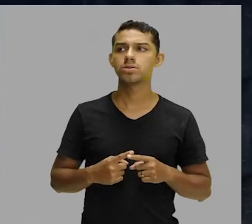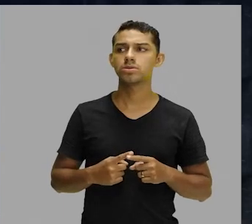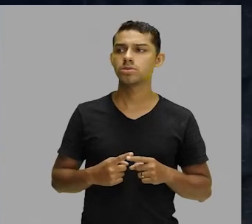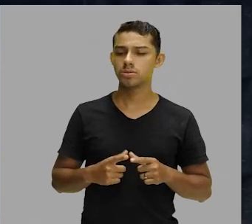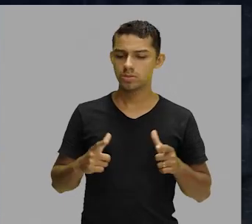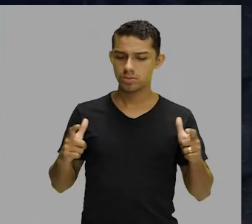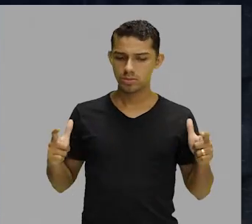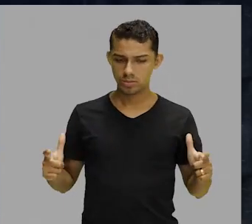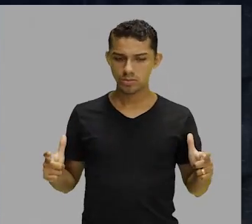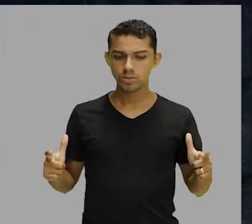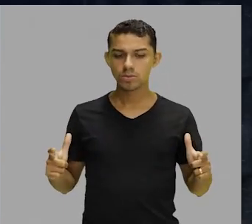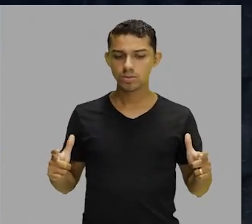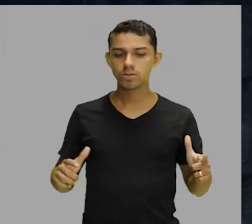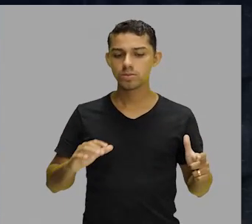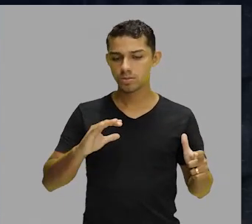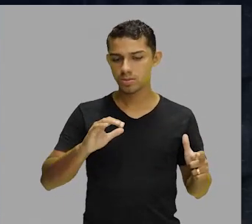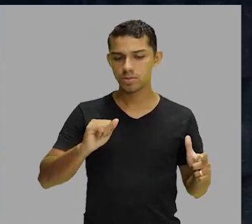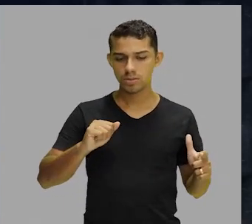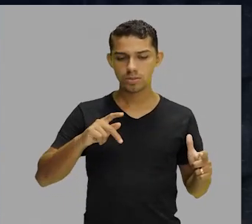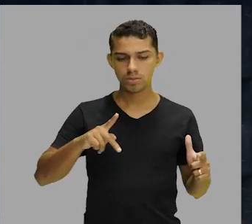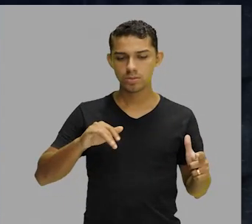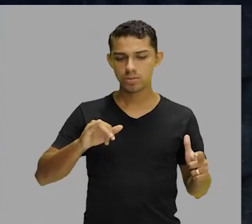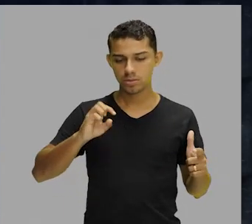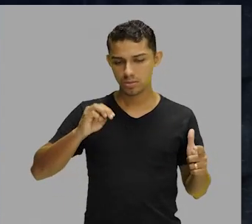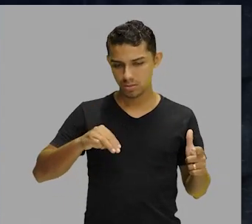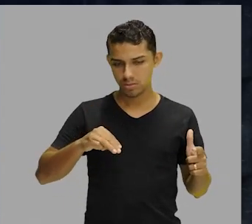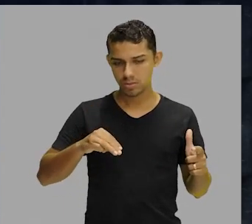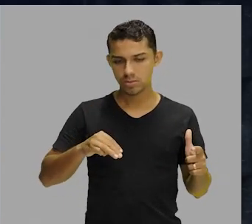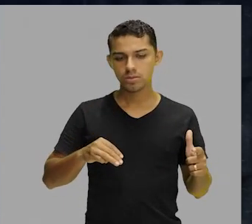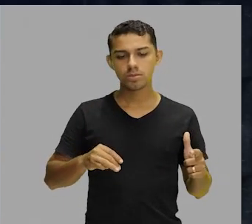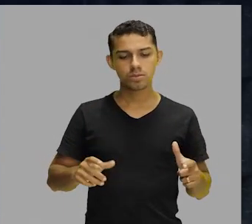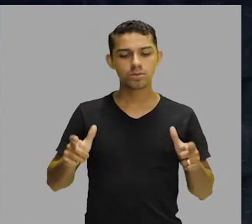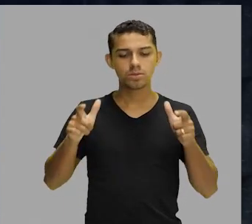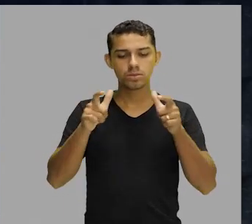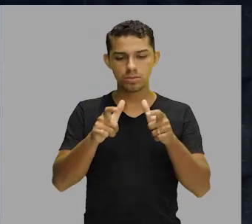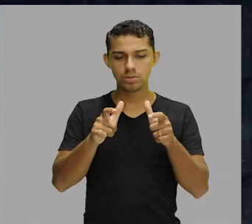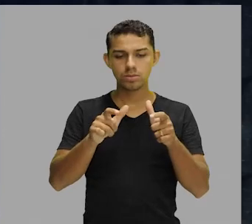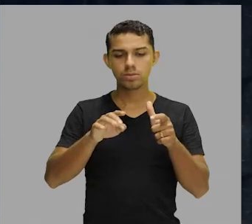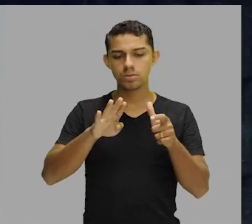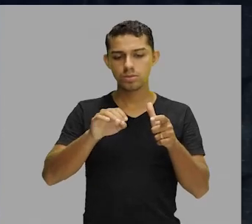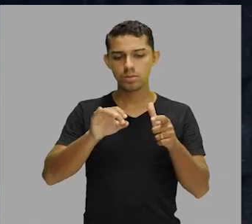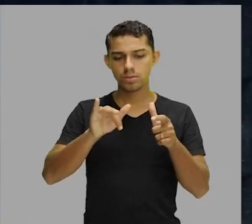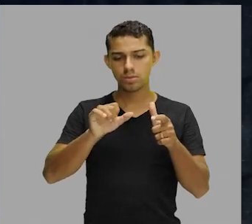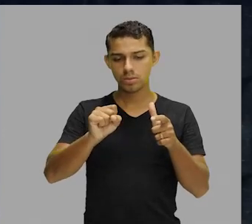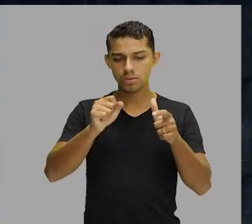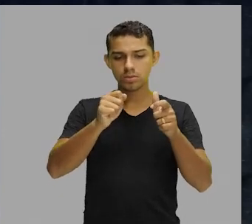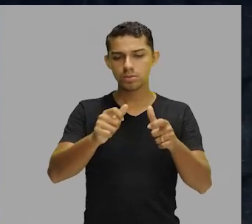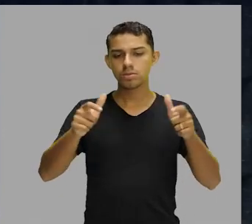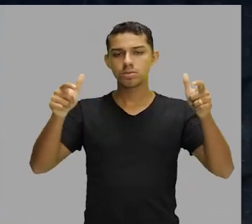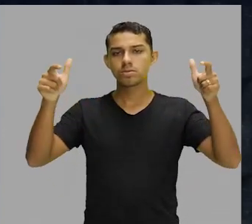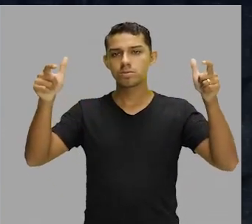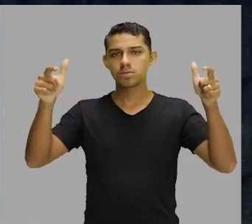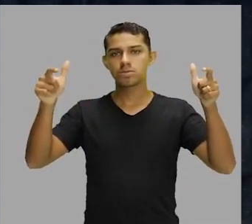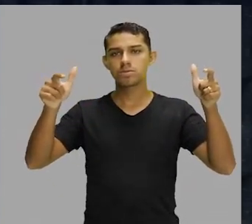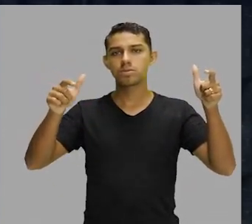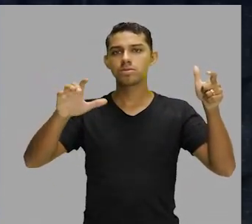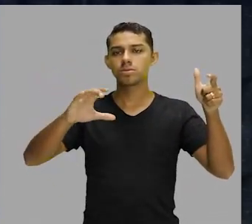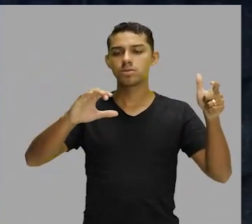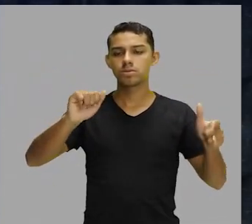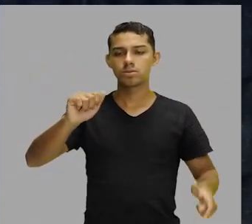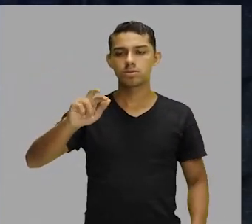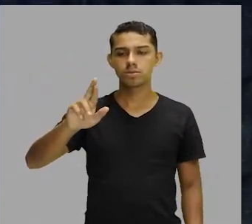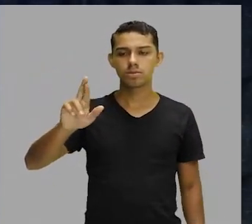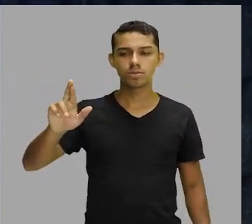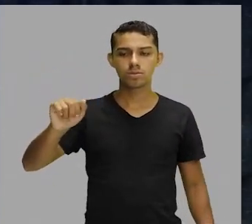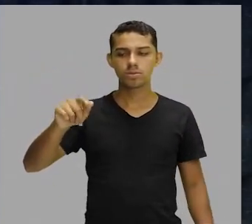ó, eu tenho uma maior quantidade de capins para uma menor quantidade de bois para uma maior quantidade de